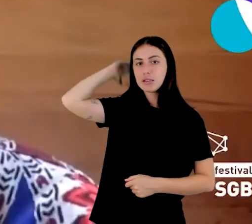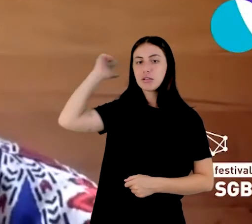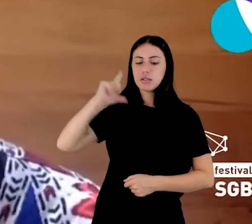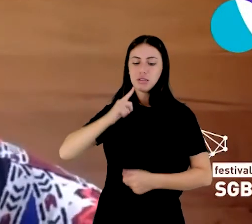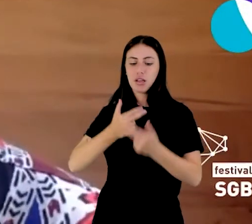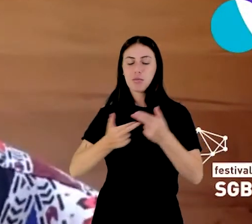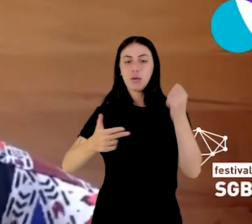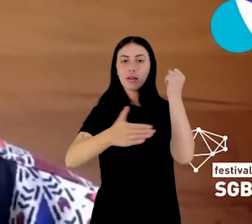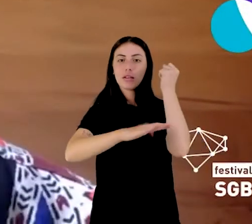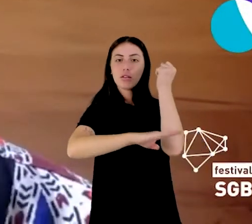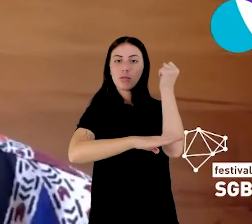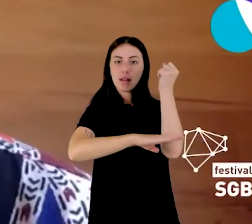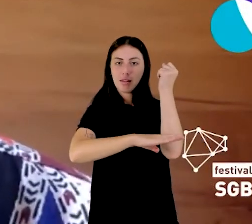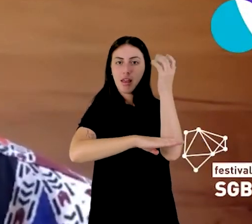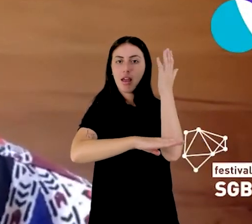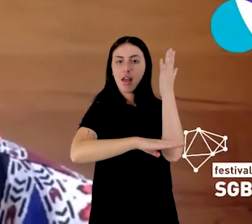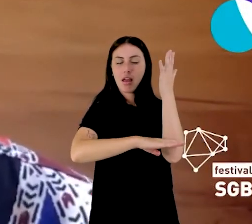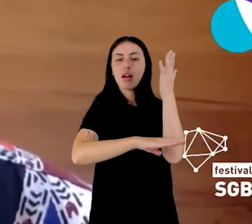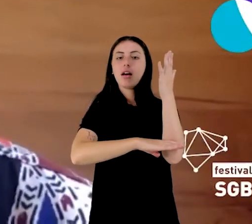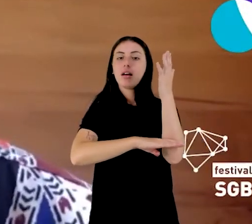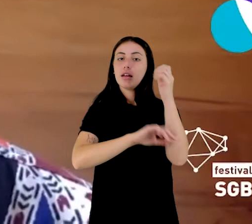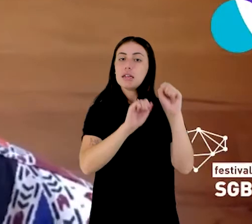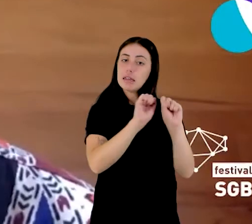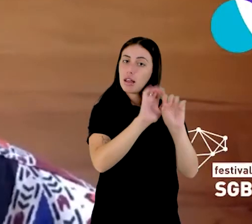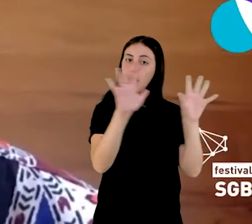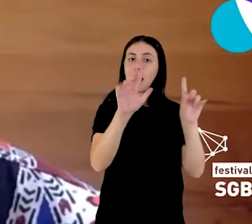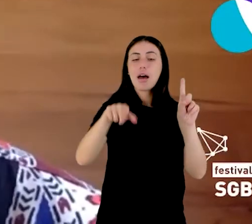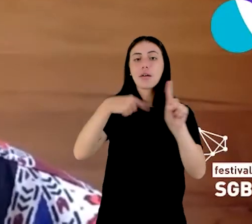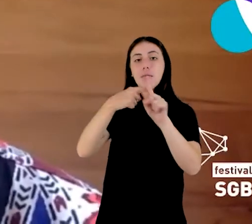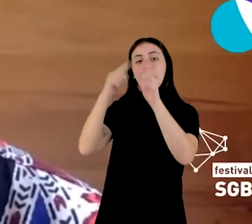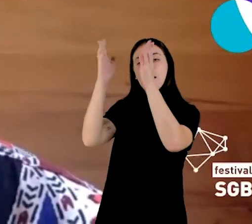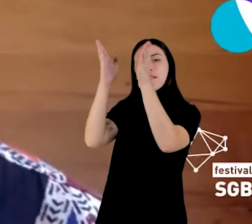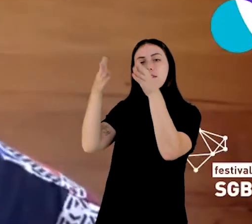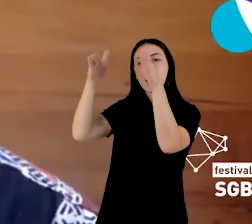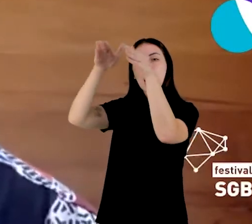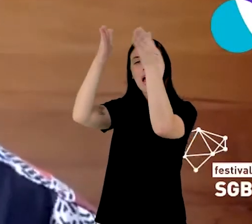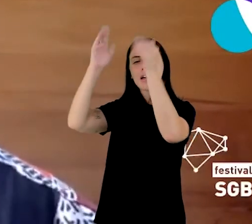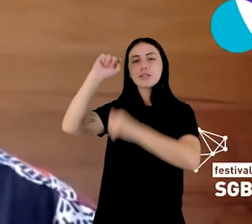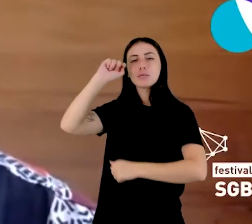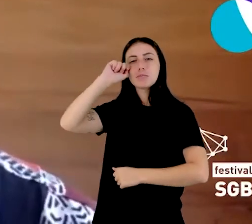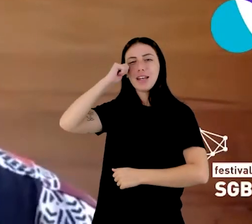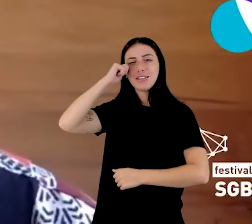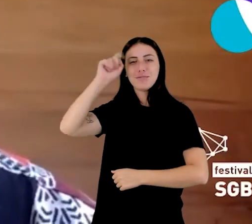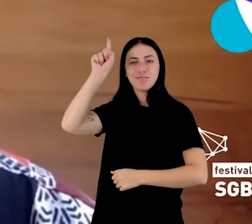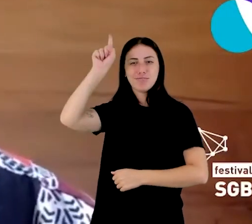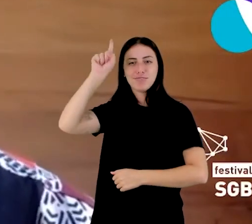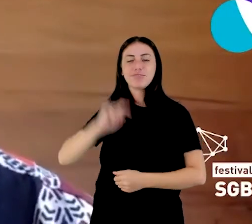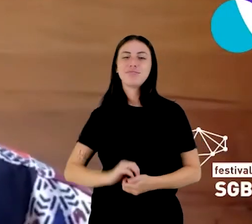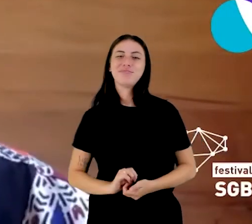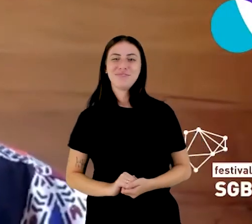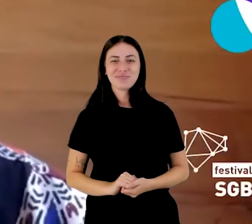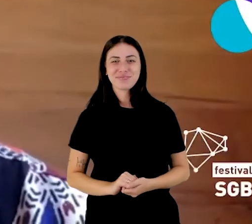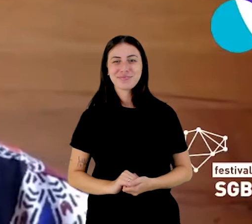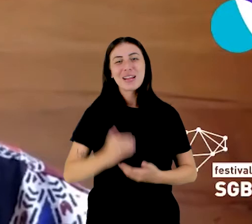vermelhos, azuis e pretos. Atrás de mim tem uma parede de madeira clara e uma prateleira acima com alguns